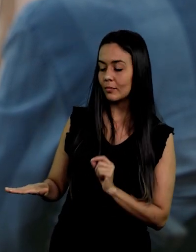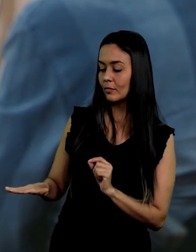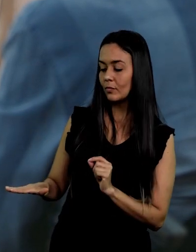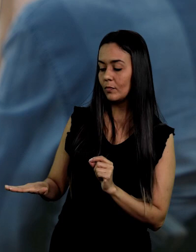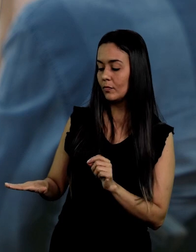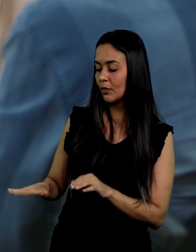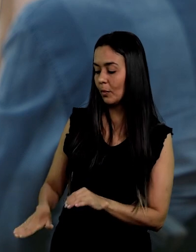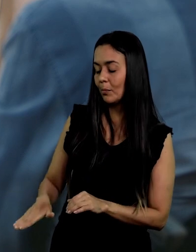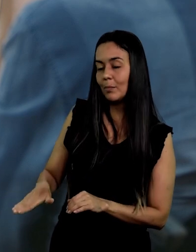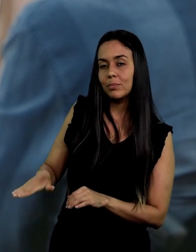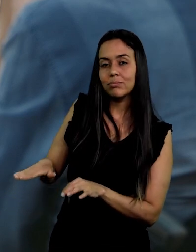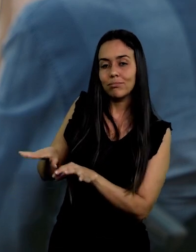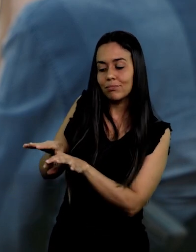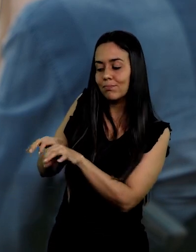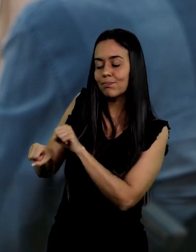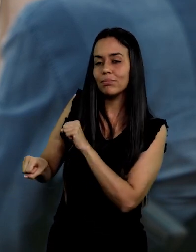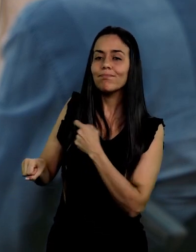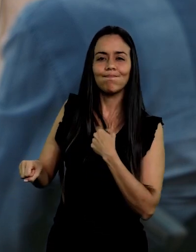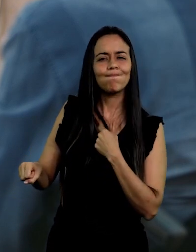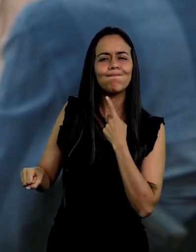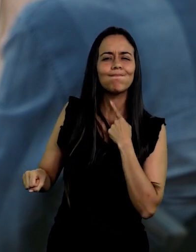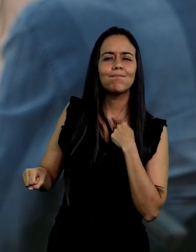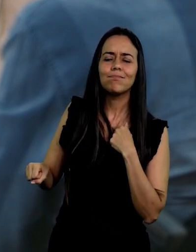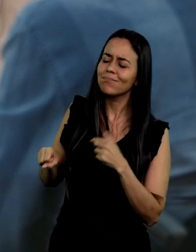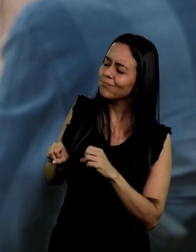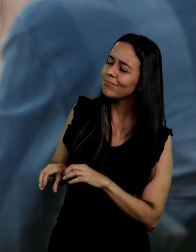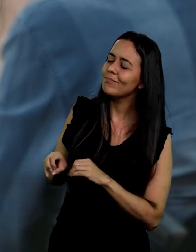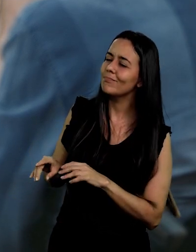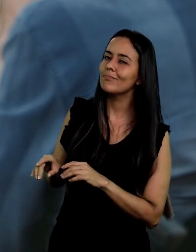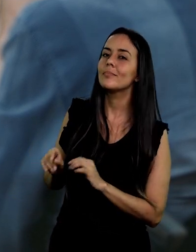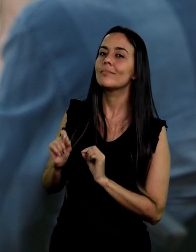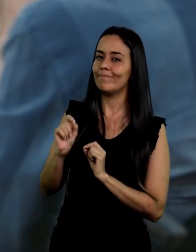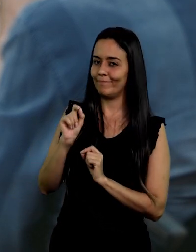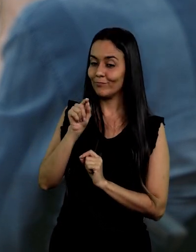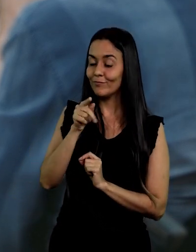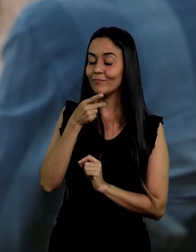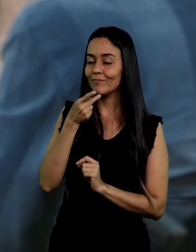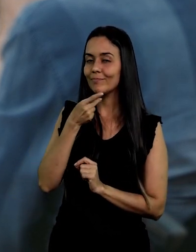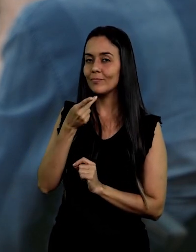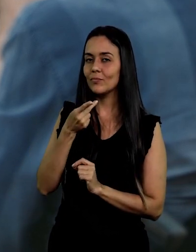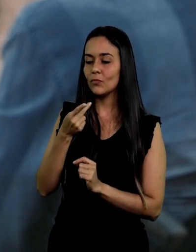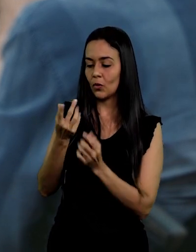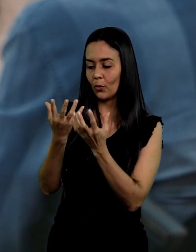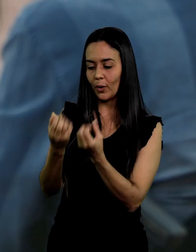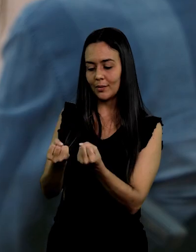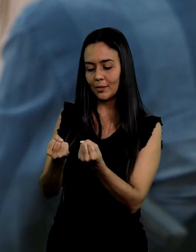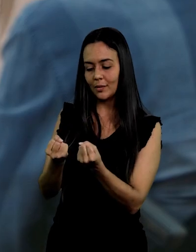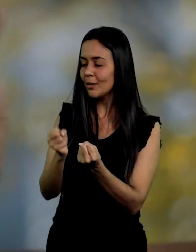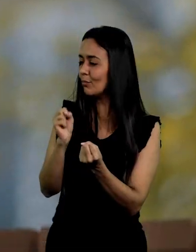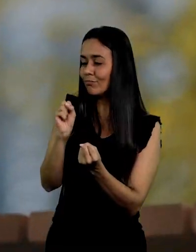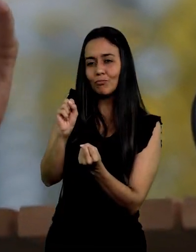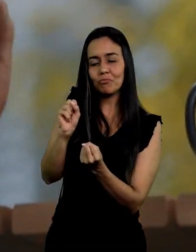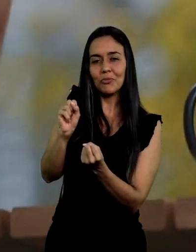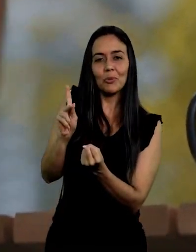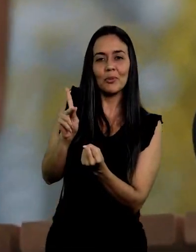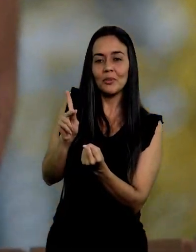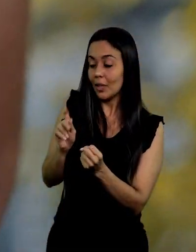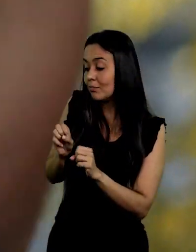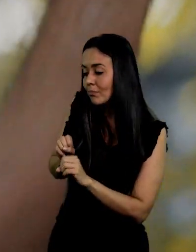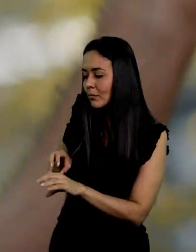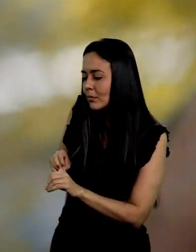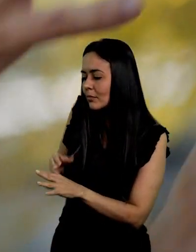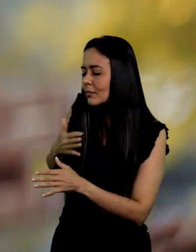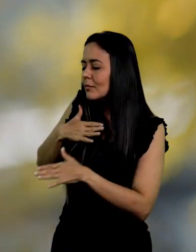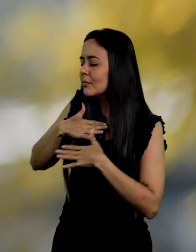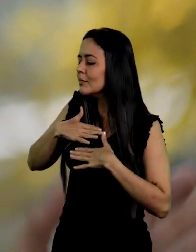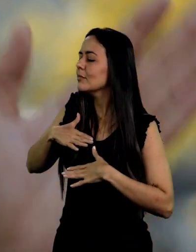comigo aprendessem, é exatamente isso, Nando. O que você está chamando de aceitação, eu diria assim,